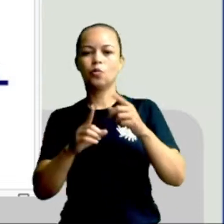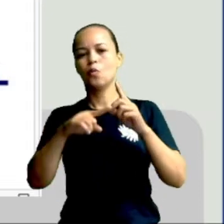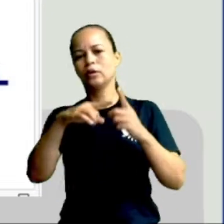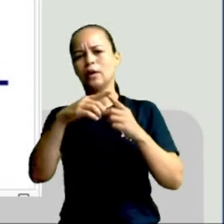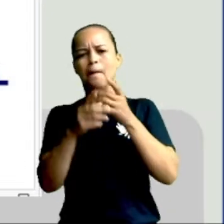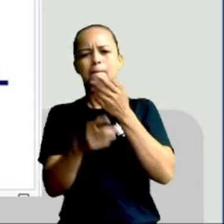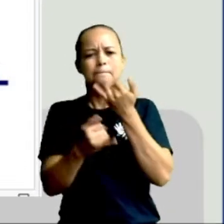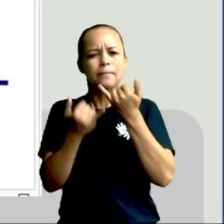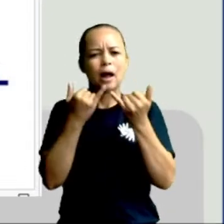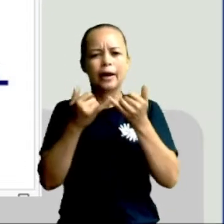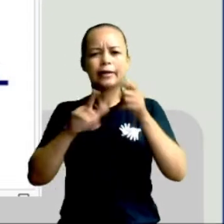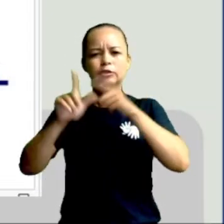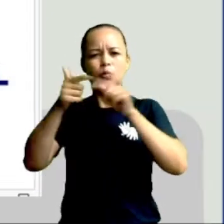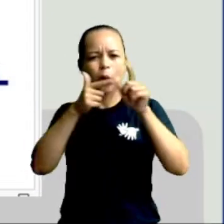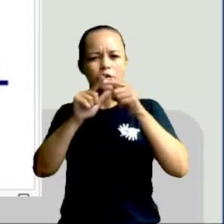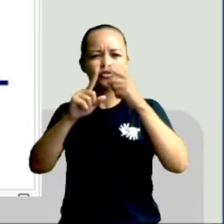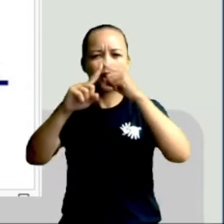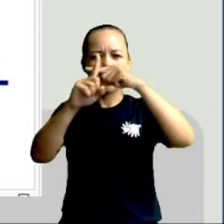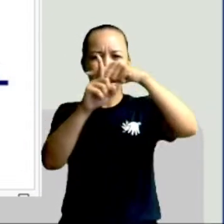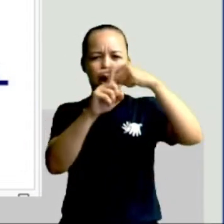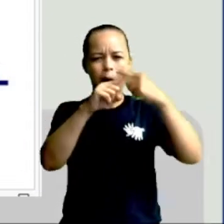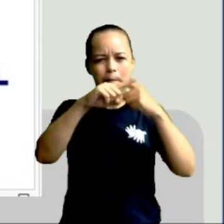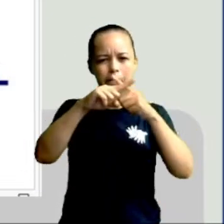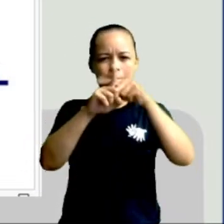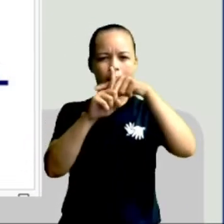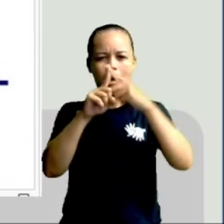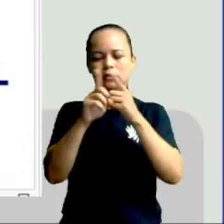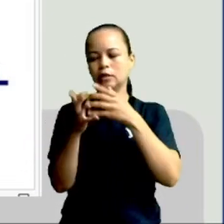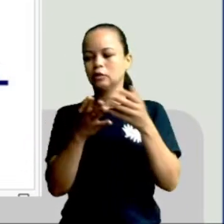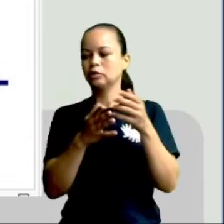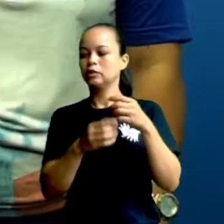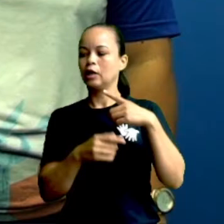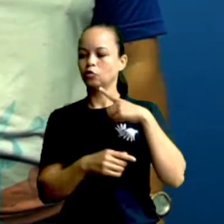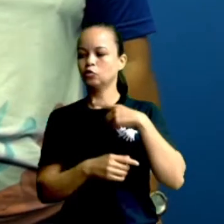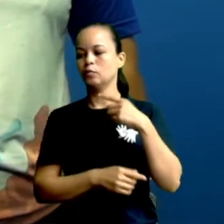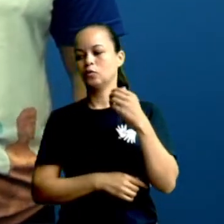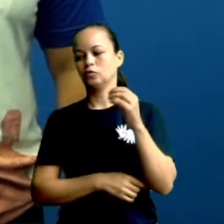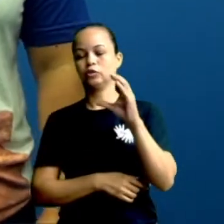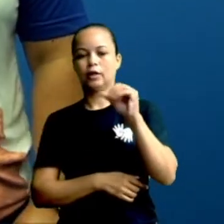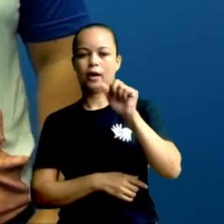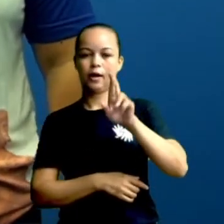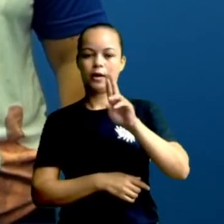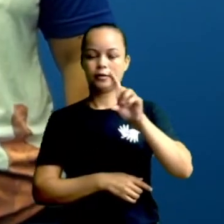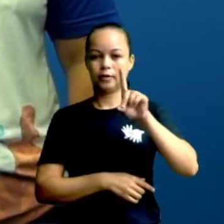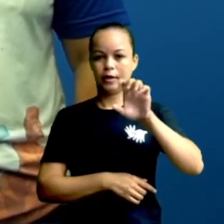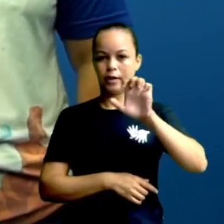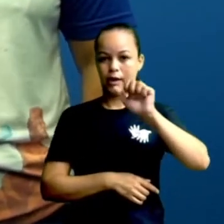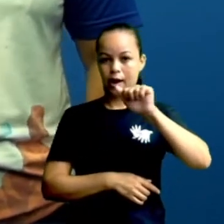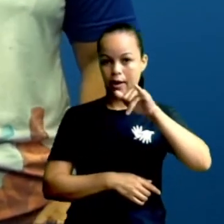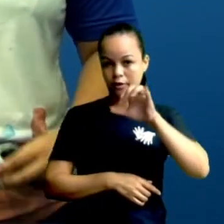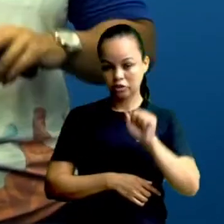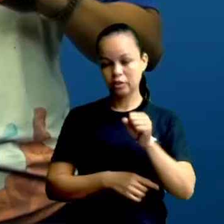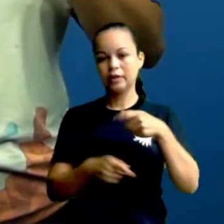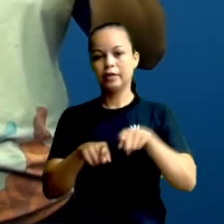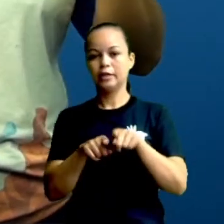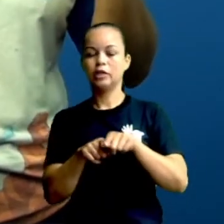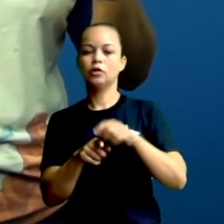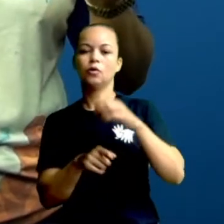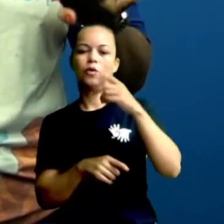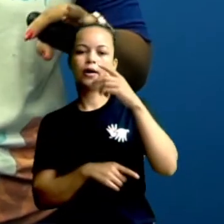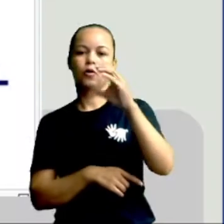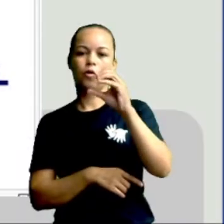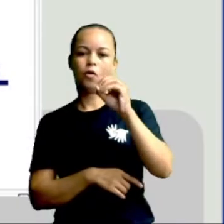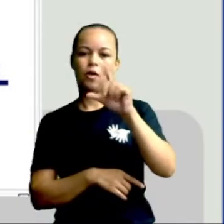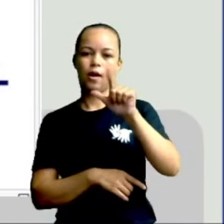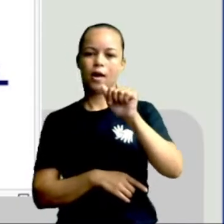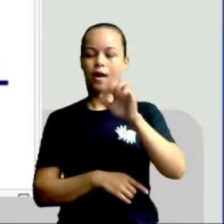letras dos pontos cardeais e os pontos colaterais. Então, esse NE que você vê aí, esse